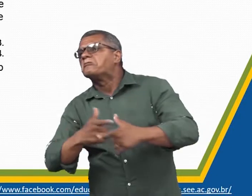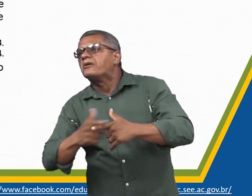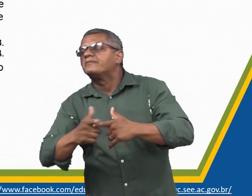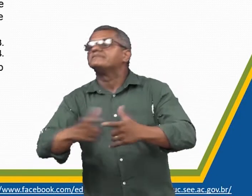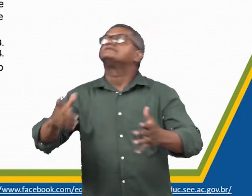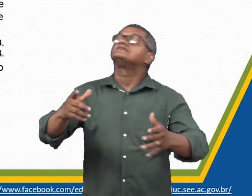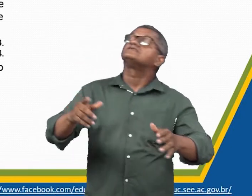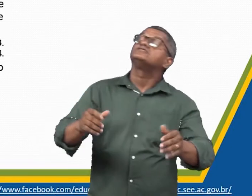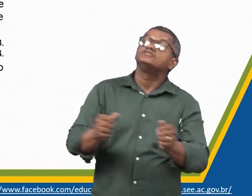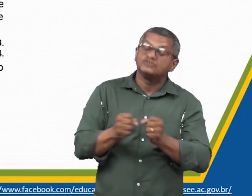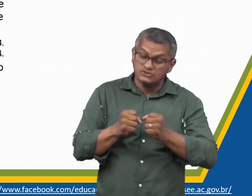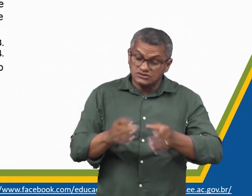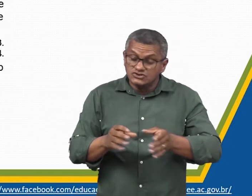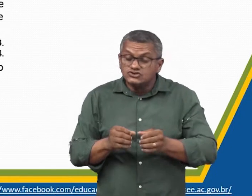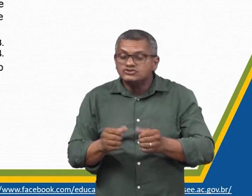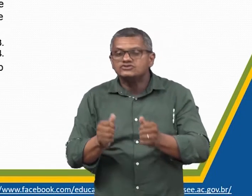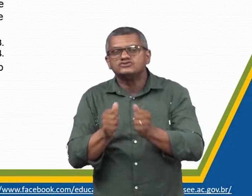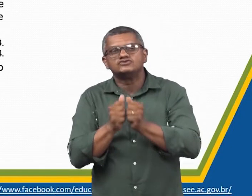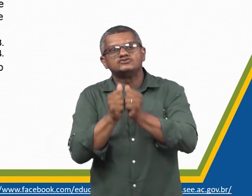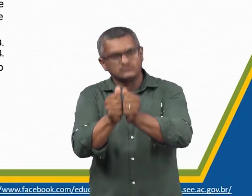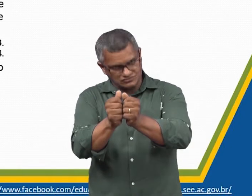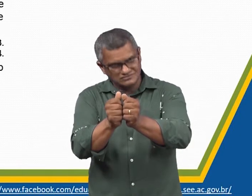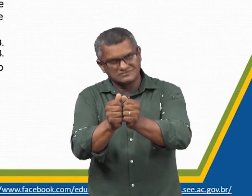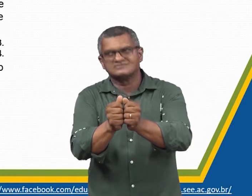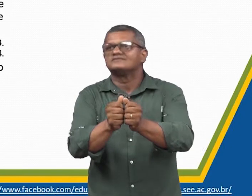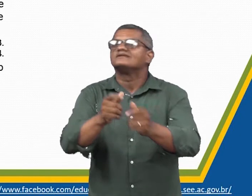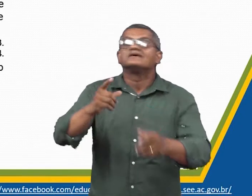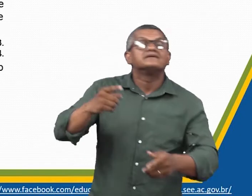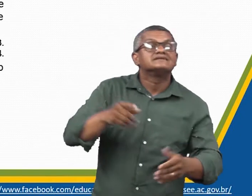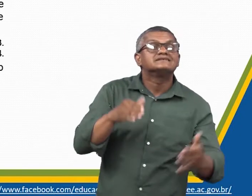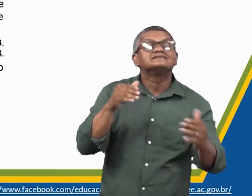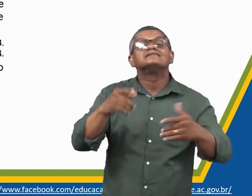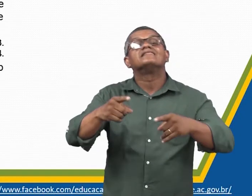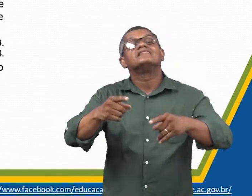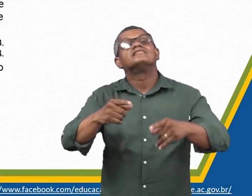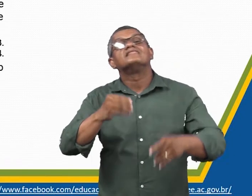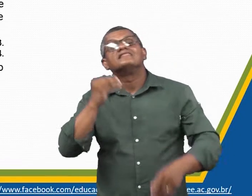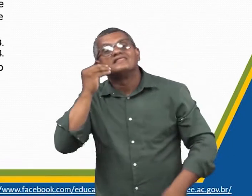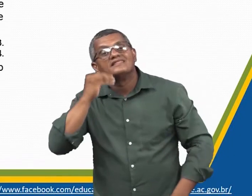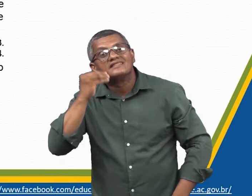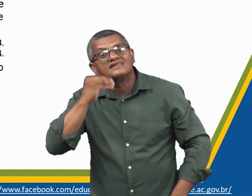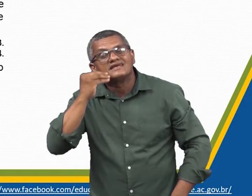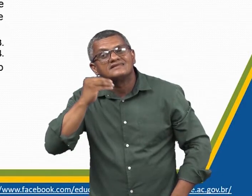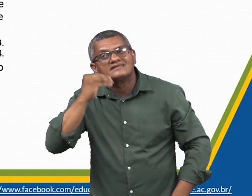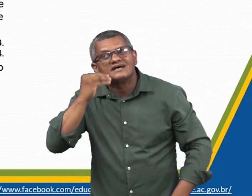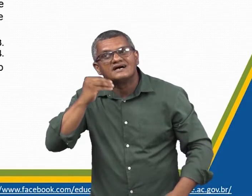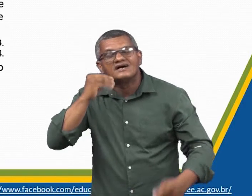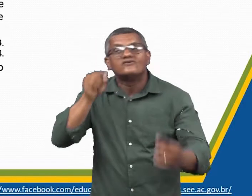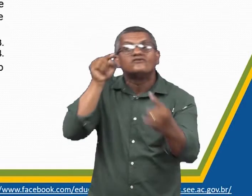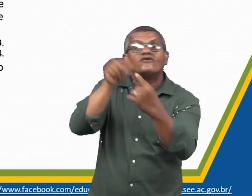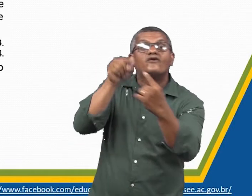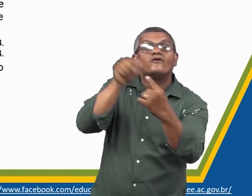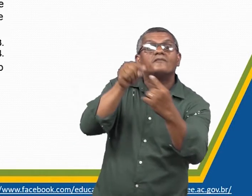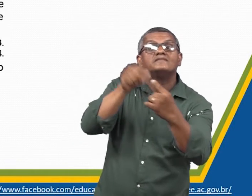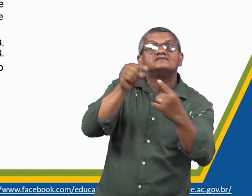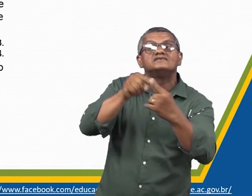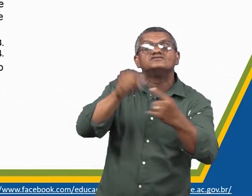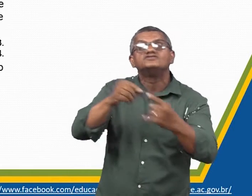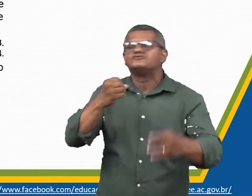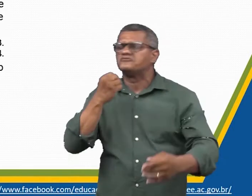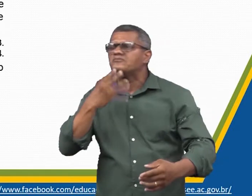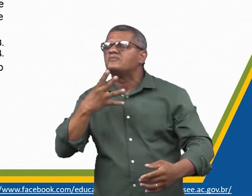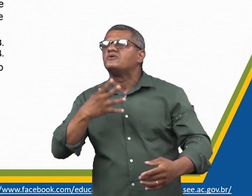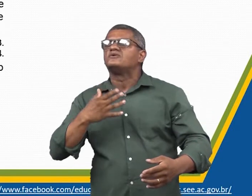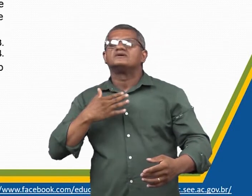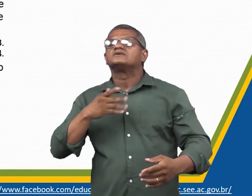deliberar entre si e, por meio de argumentação razoável, tentar chegar a um acordo sobre as políticas